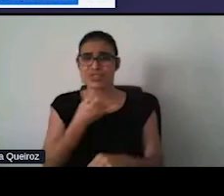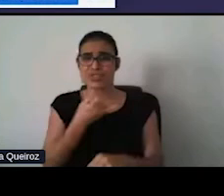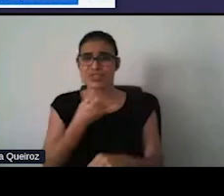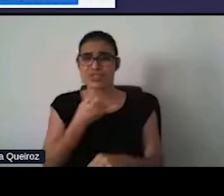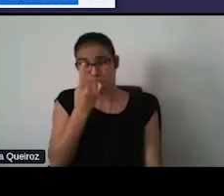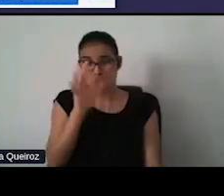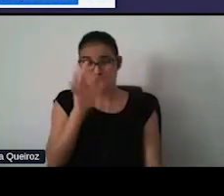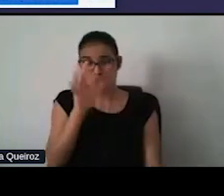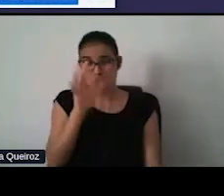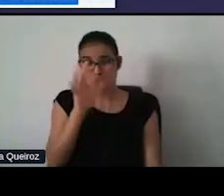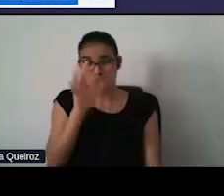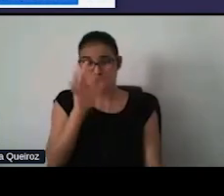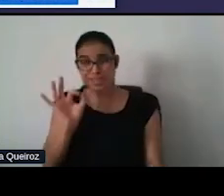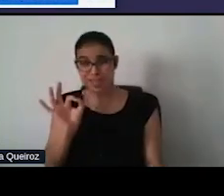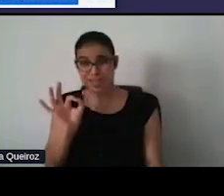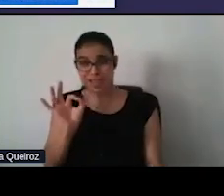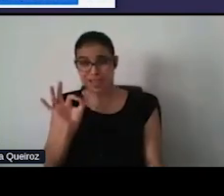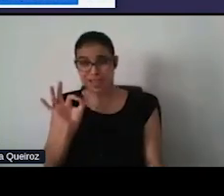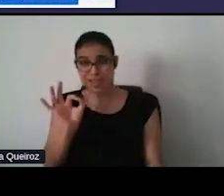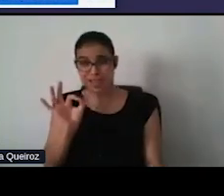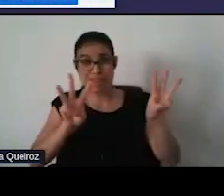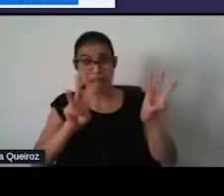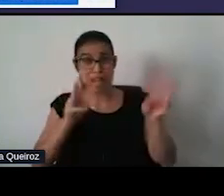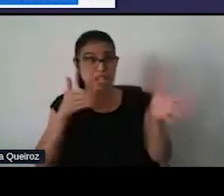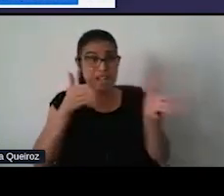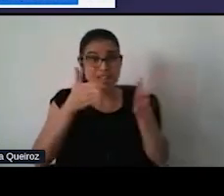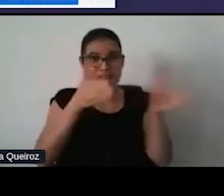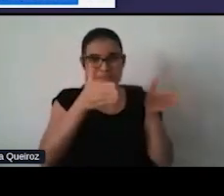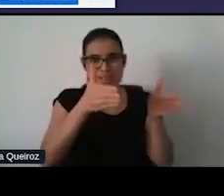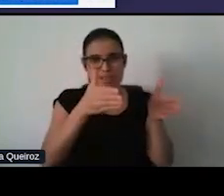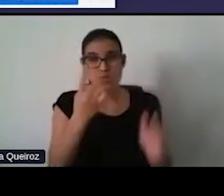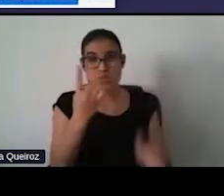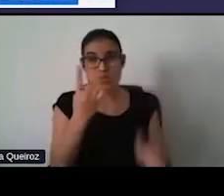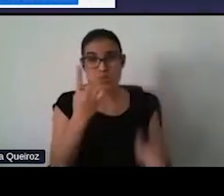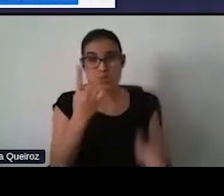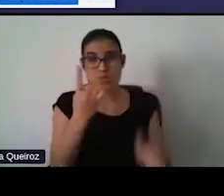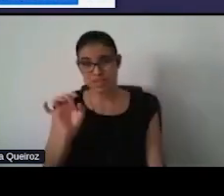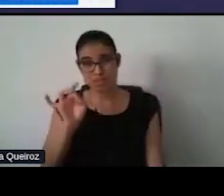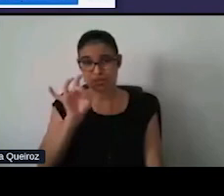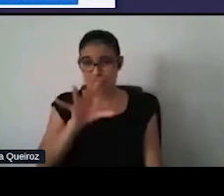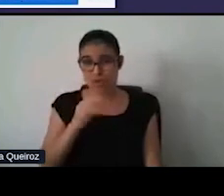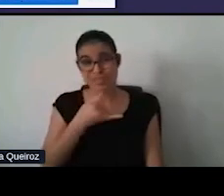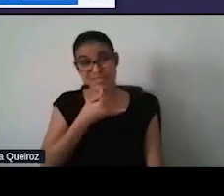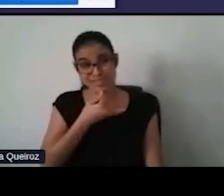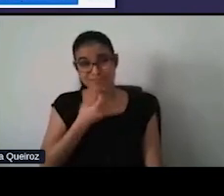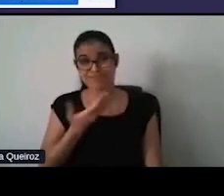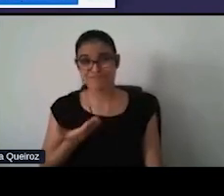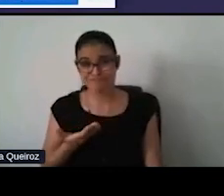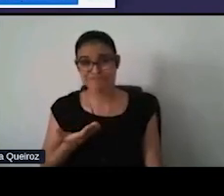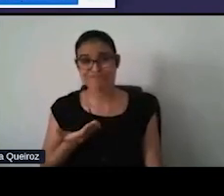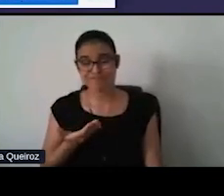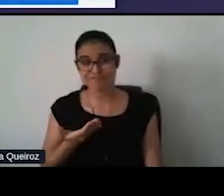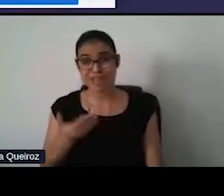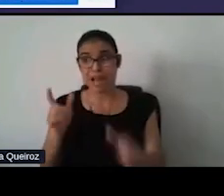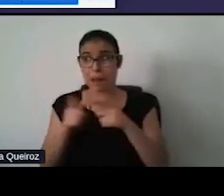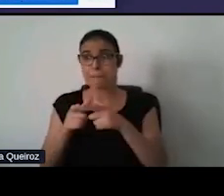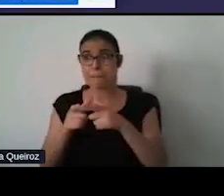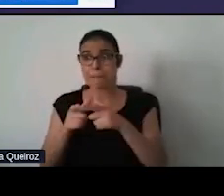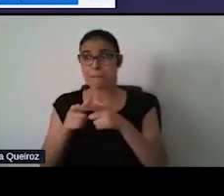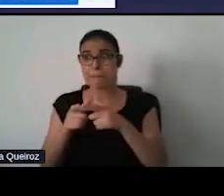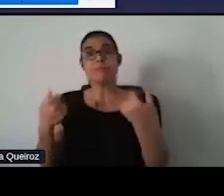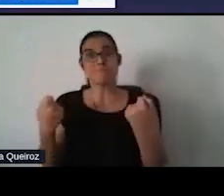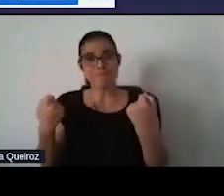sites brasileiros acessíveis, o que é bem triste. É um público que realmente está